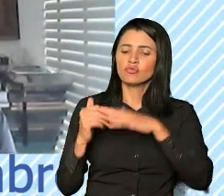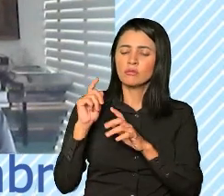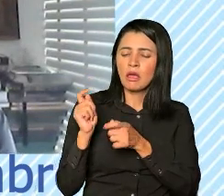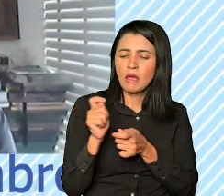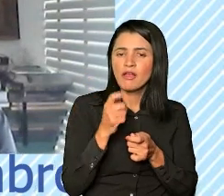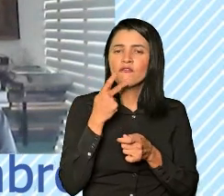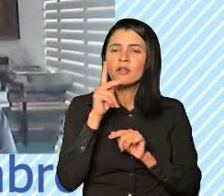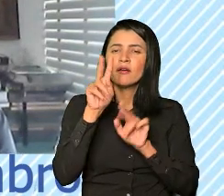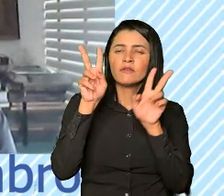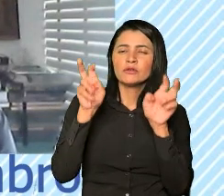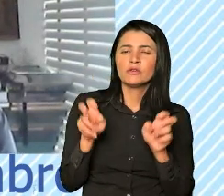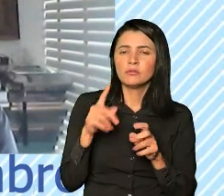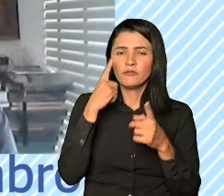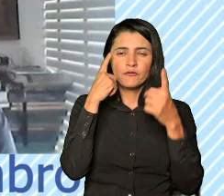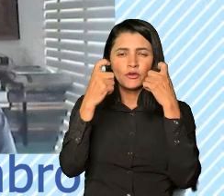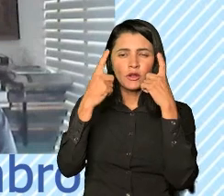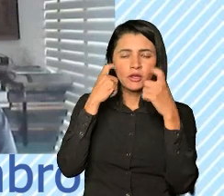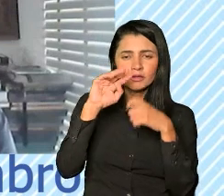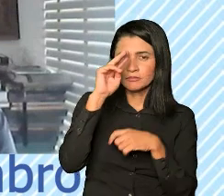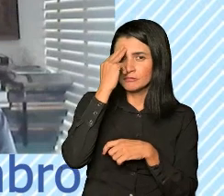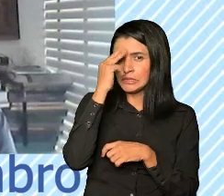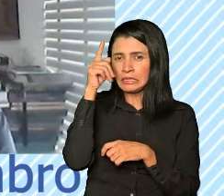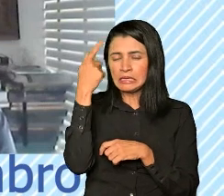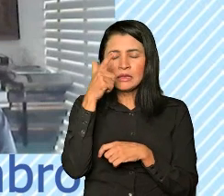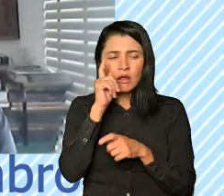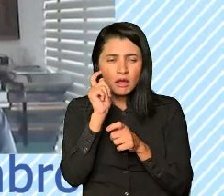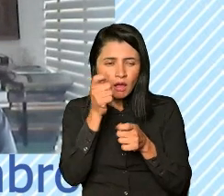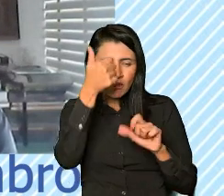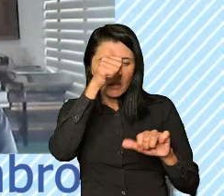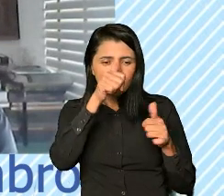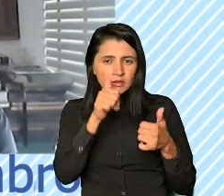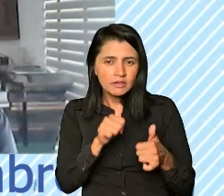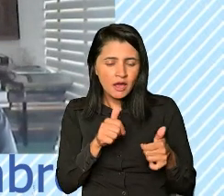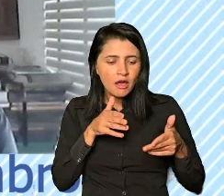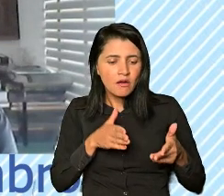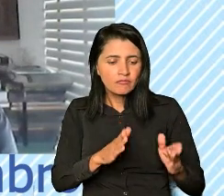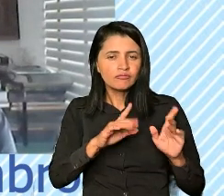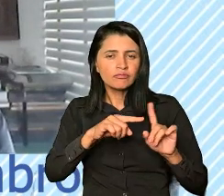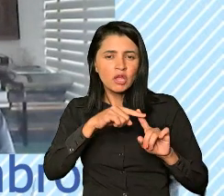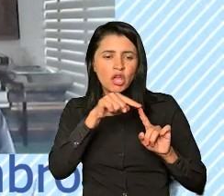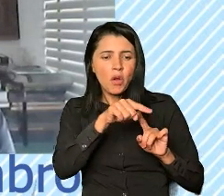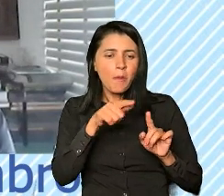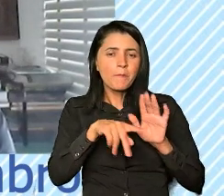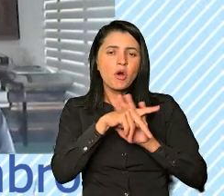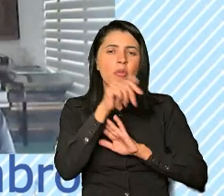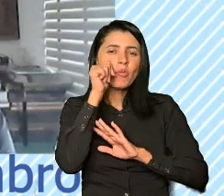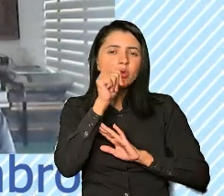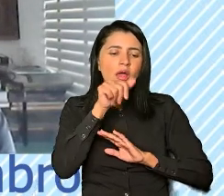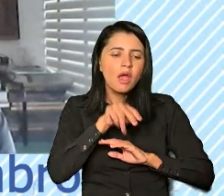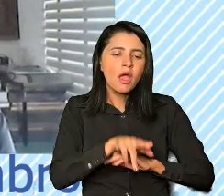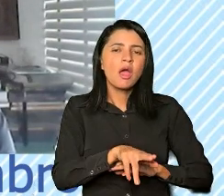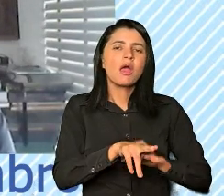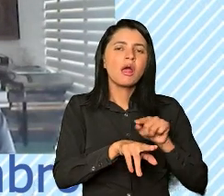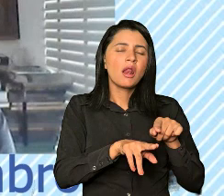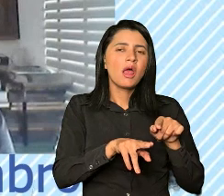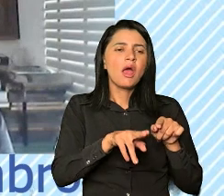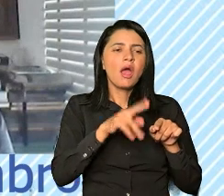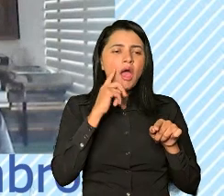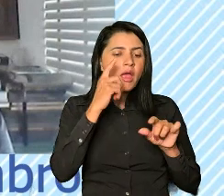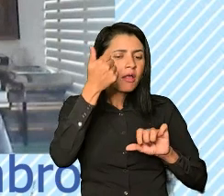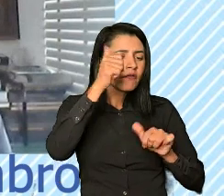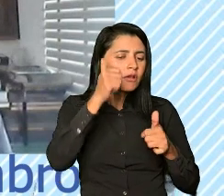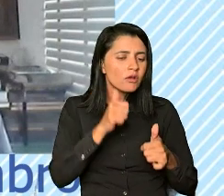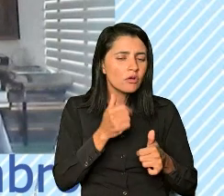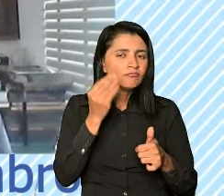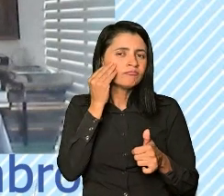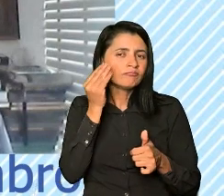e memória, e ela analisava os jazigos, um jazigo de uma mulher. Então, a partir desse jazigo, ela